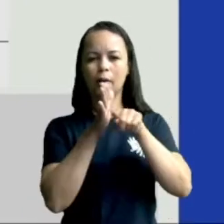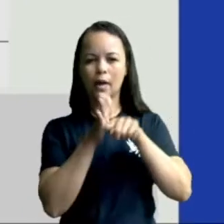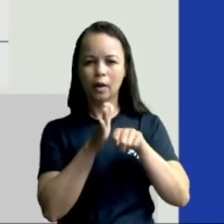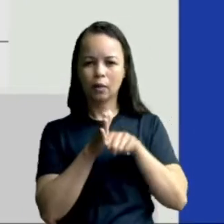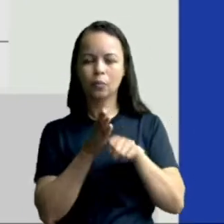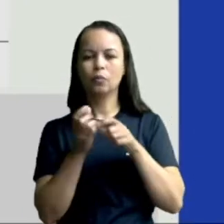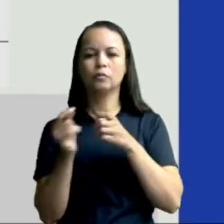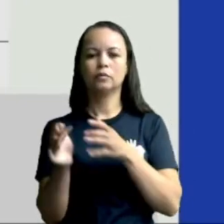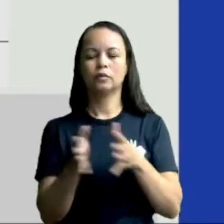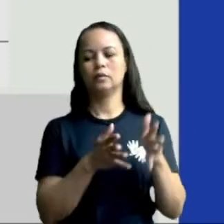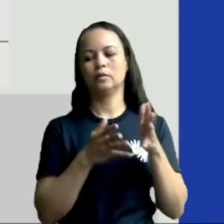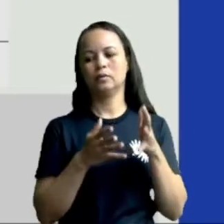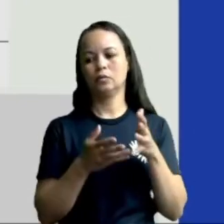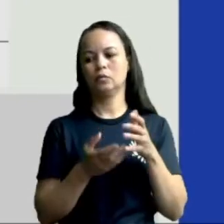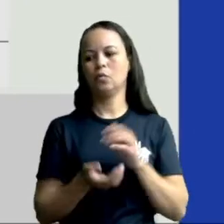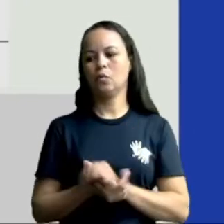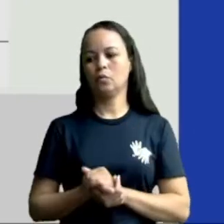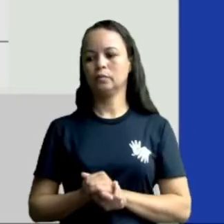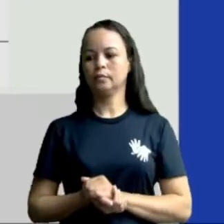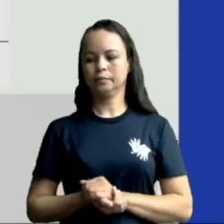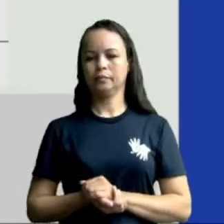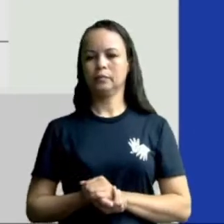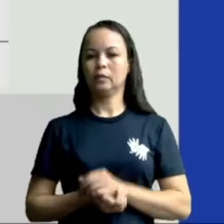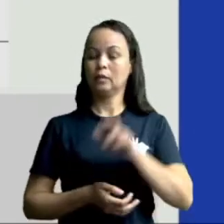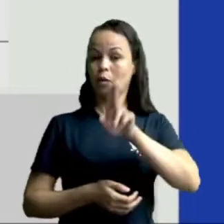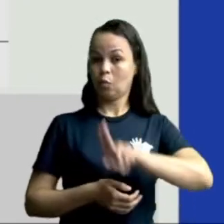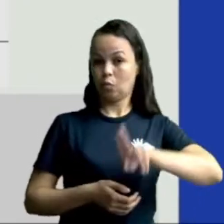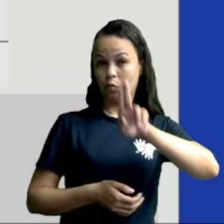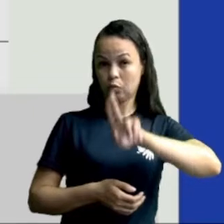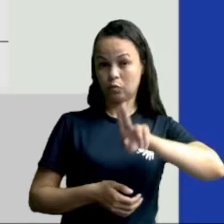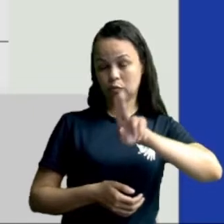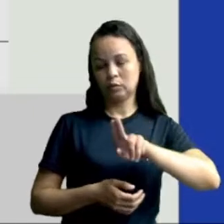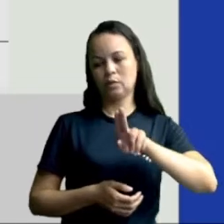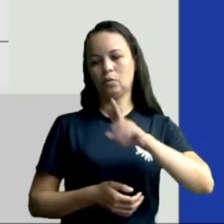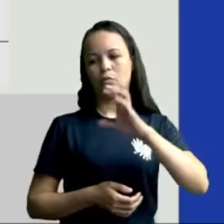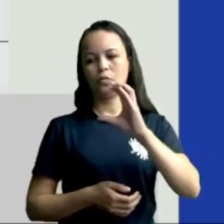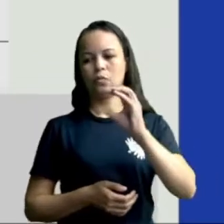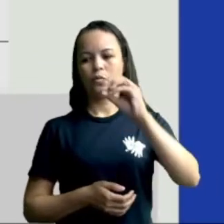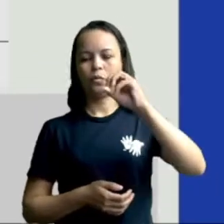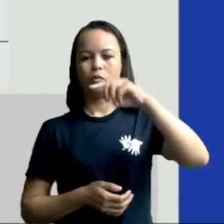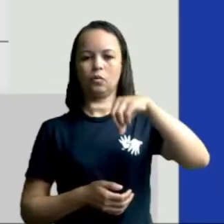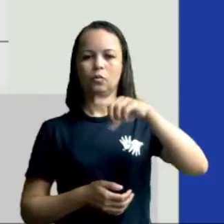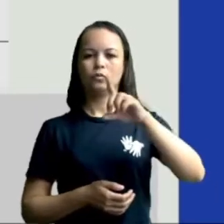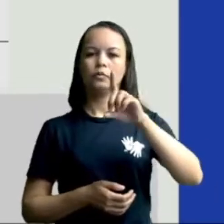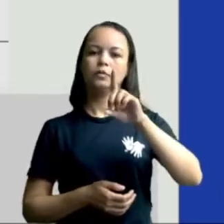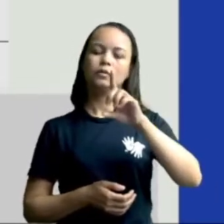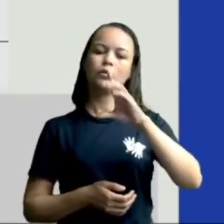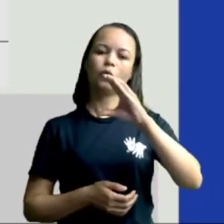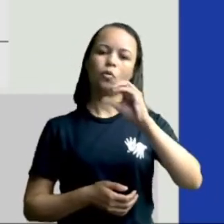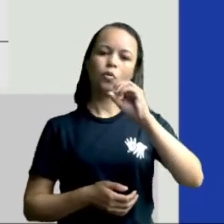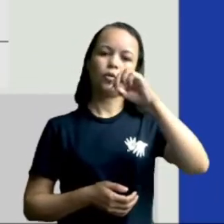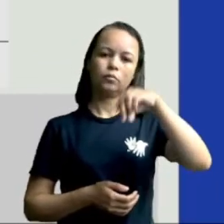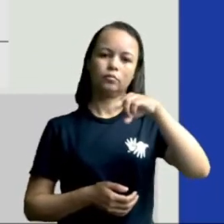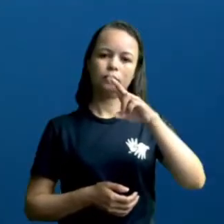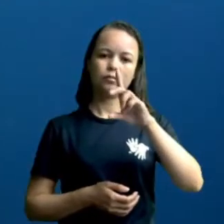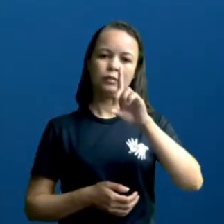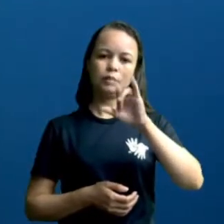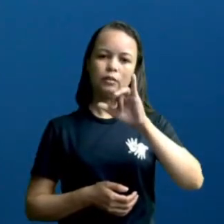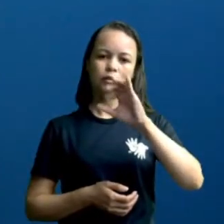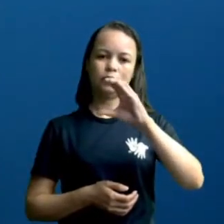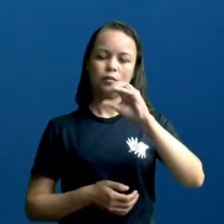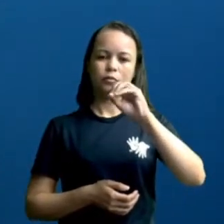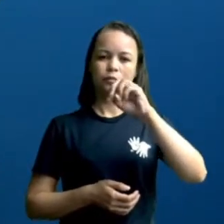cortesia ou desejos. Então, a gente usa o condicional para falar de situações